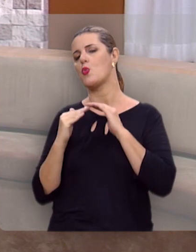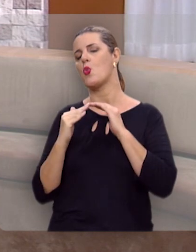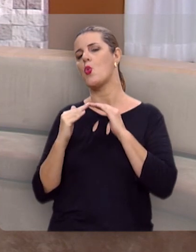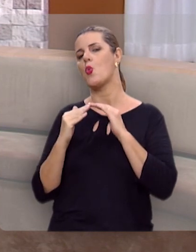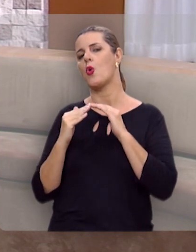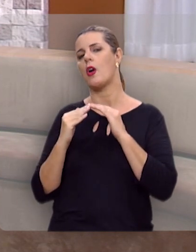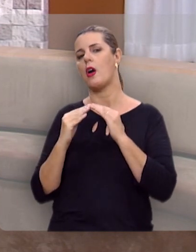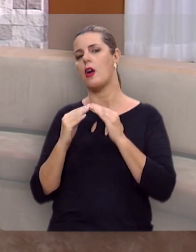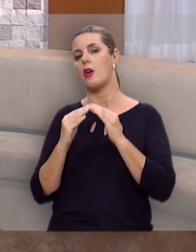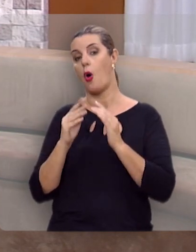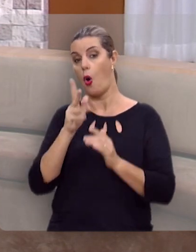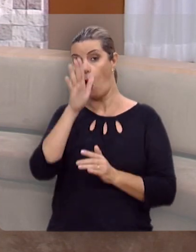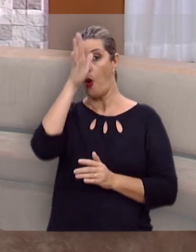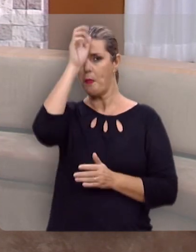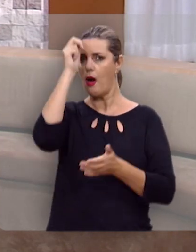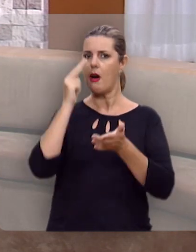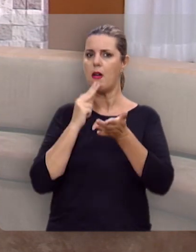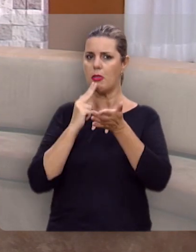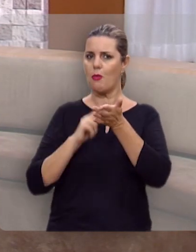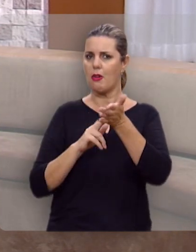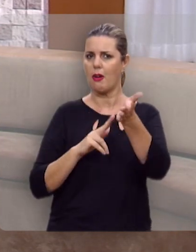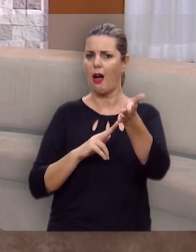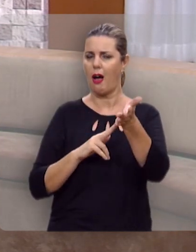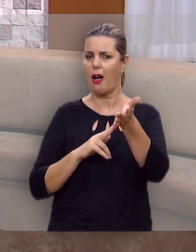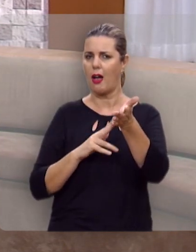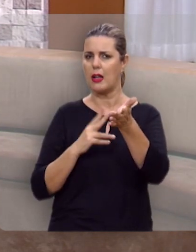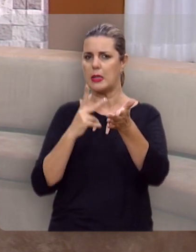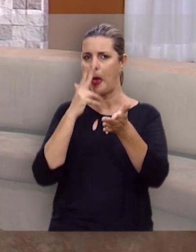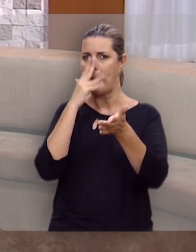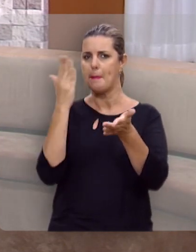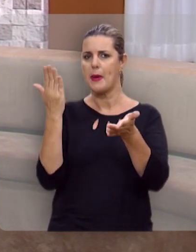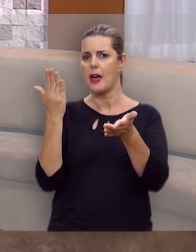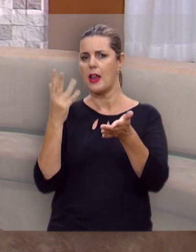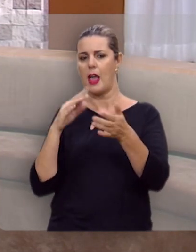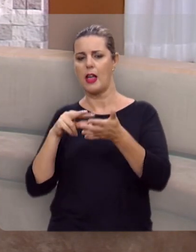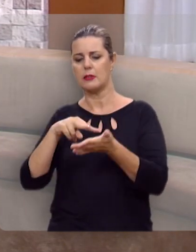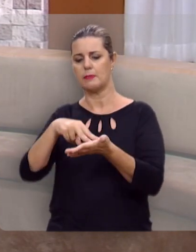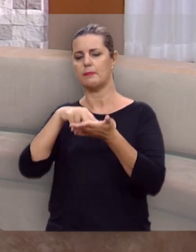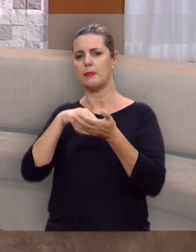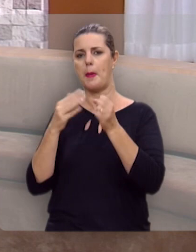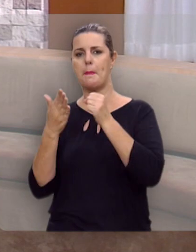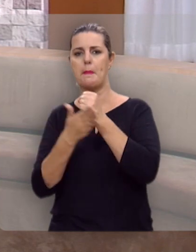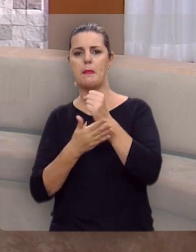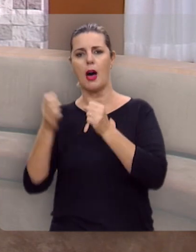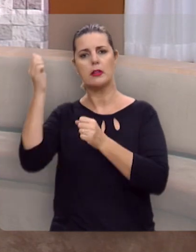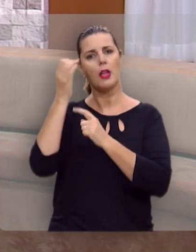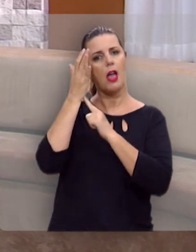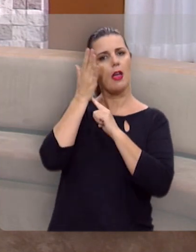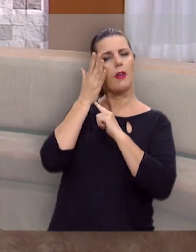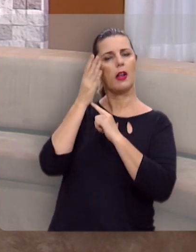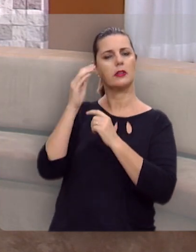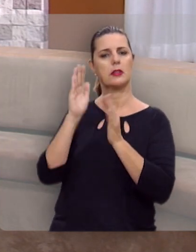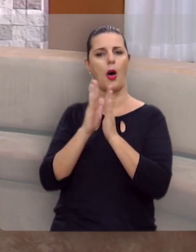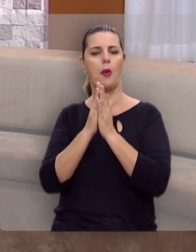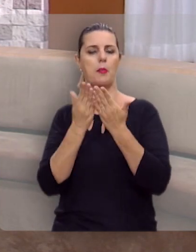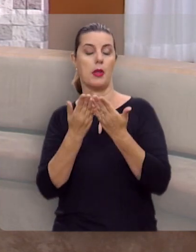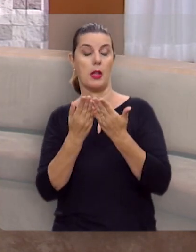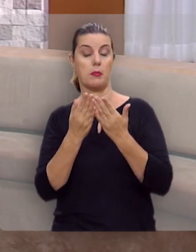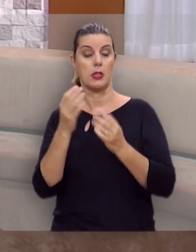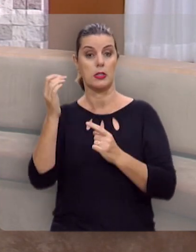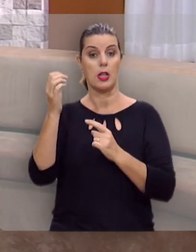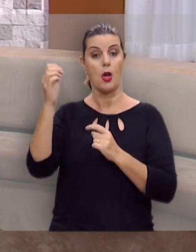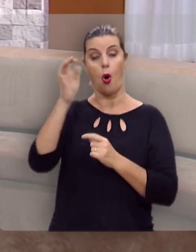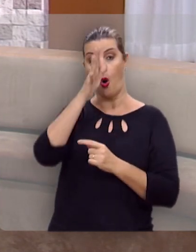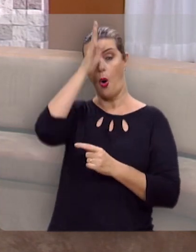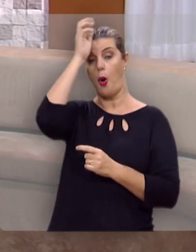preciso concordar, que a carta de Paulo aos Romanos é a cordilheira do Himalaia de toda a revelação bíblica.